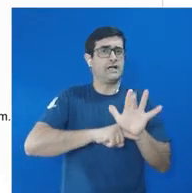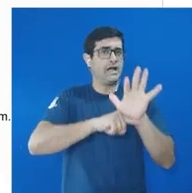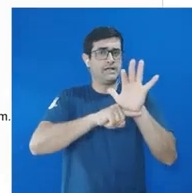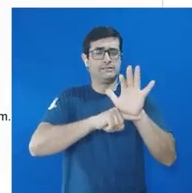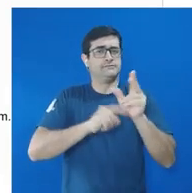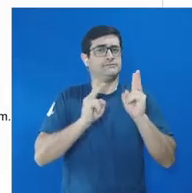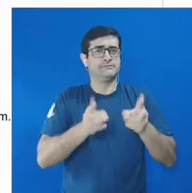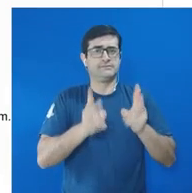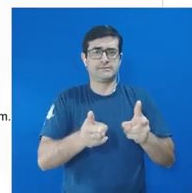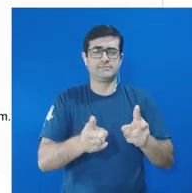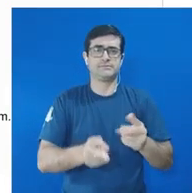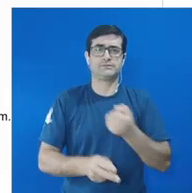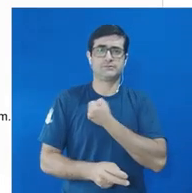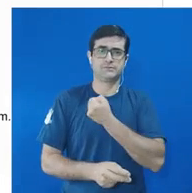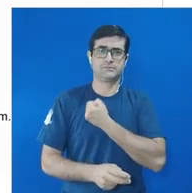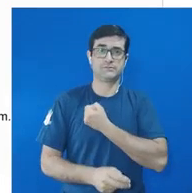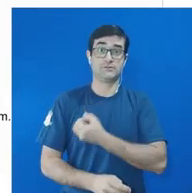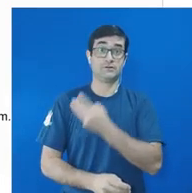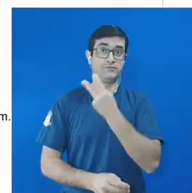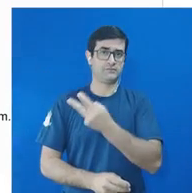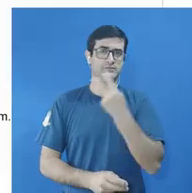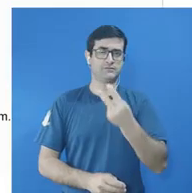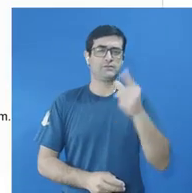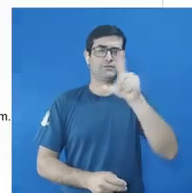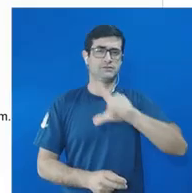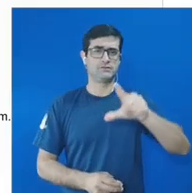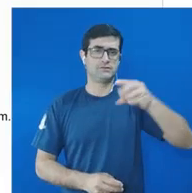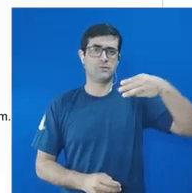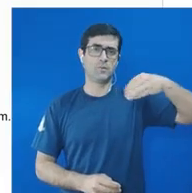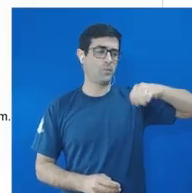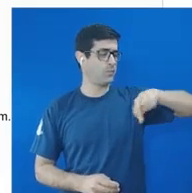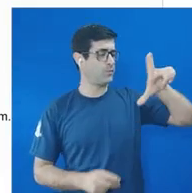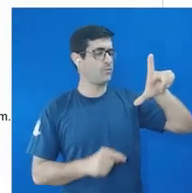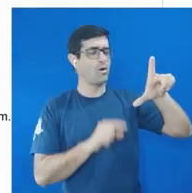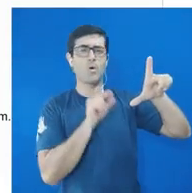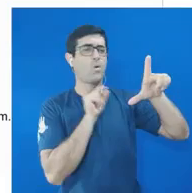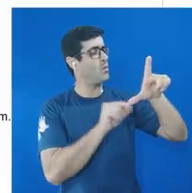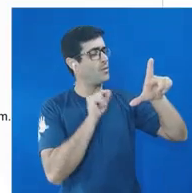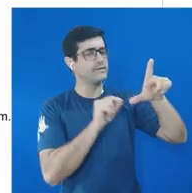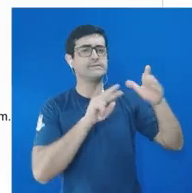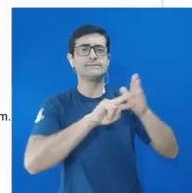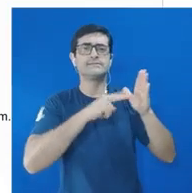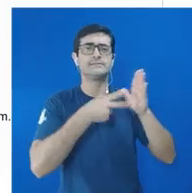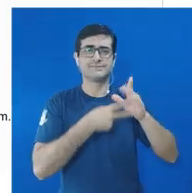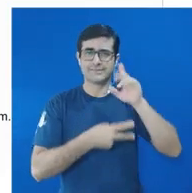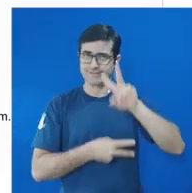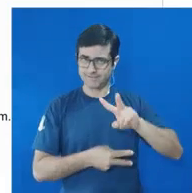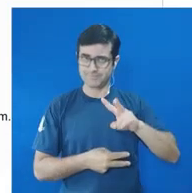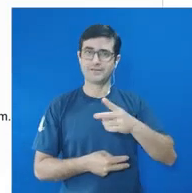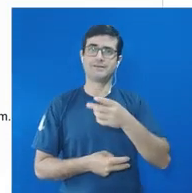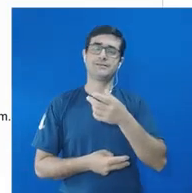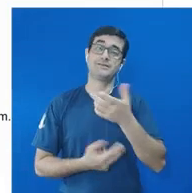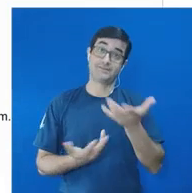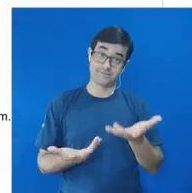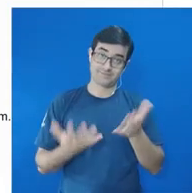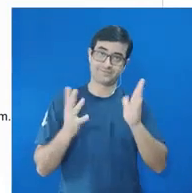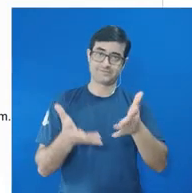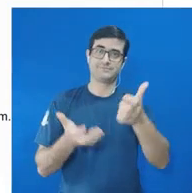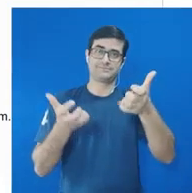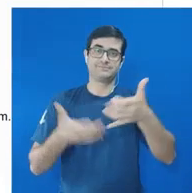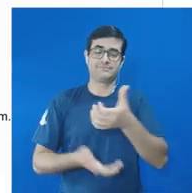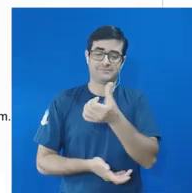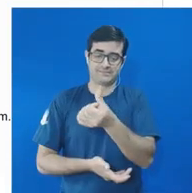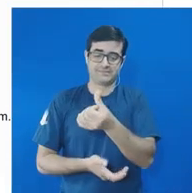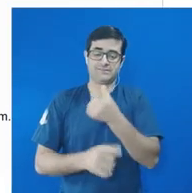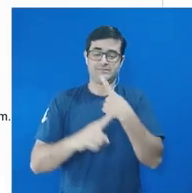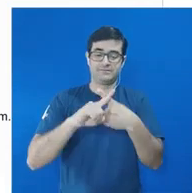22 litros por mol. O que quer dizer por mol? Por essa quantidade que eu falei para você, 6,02 vezes